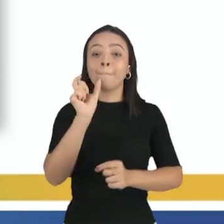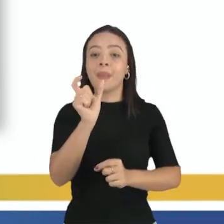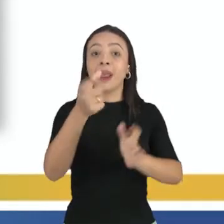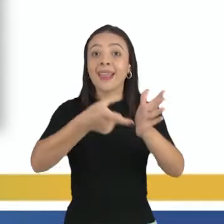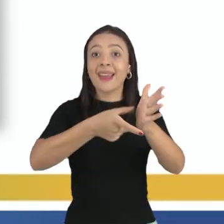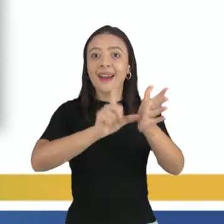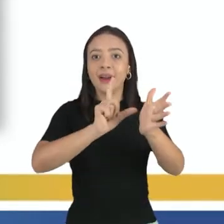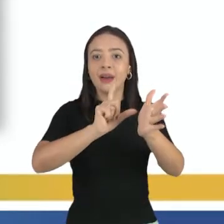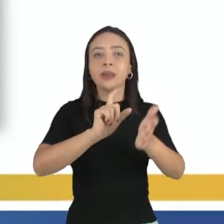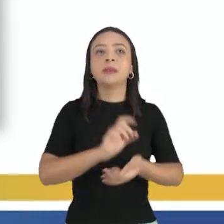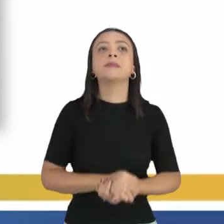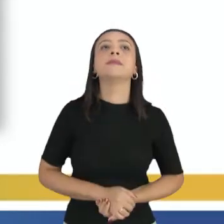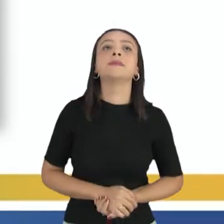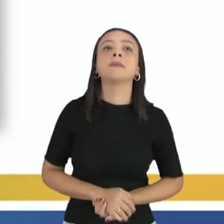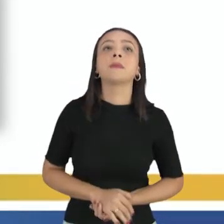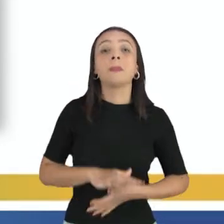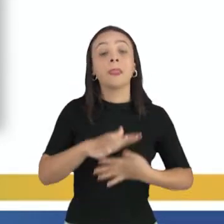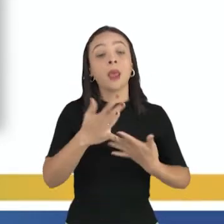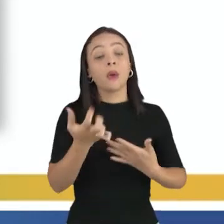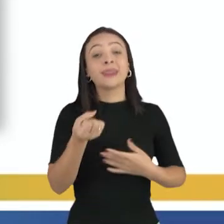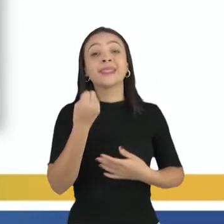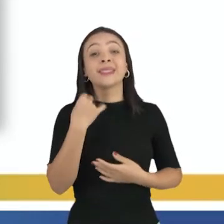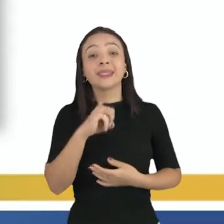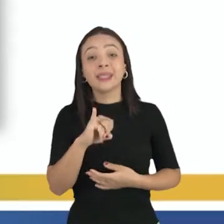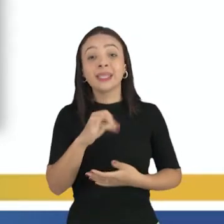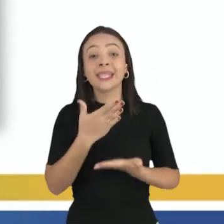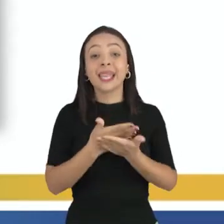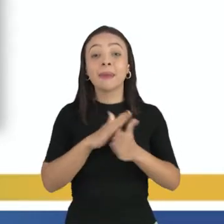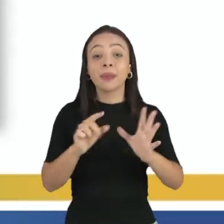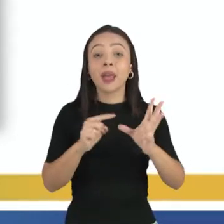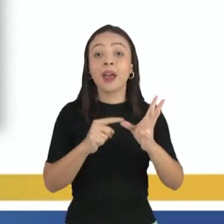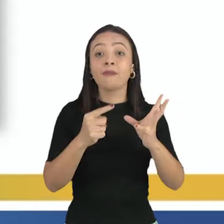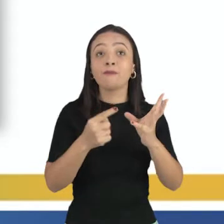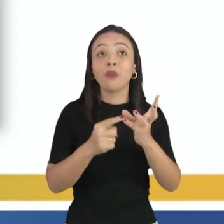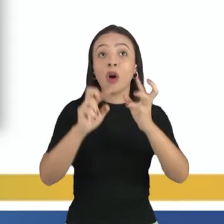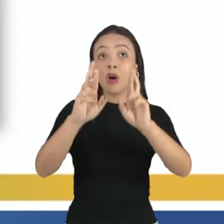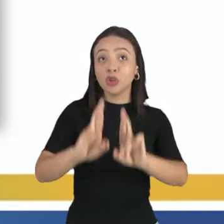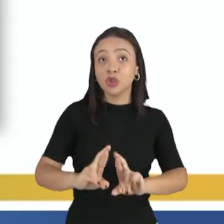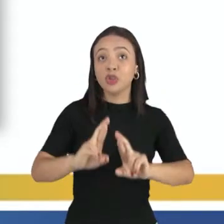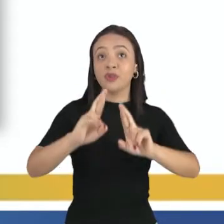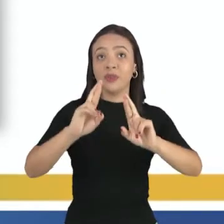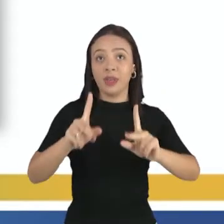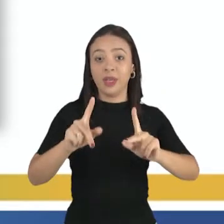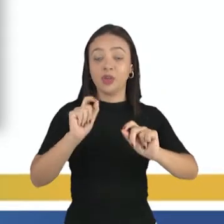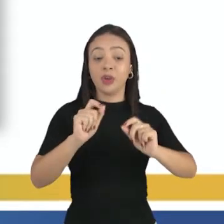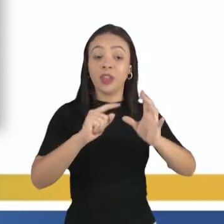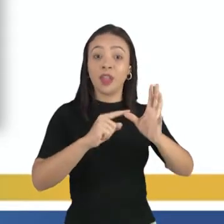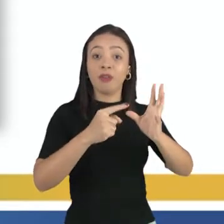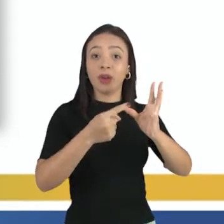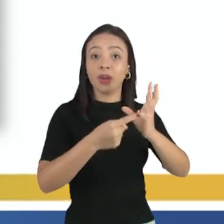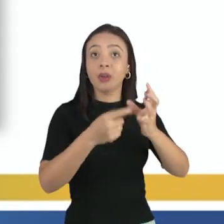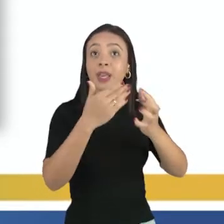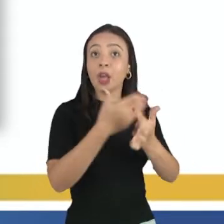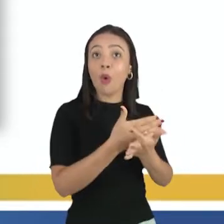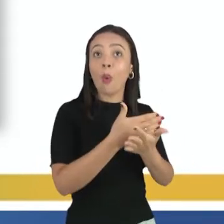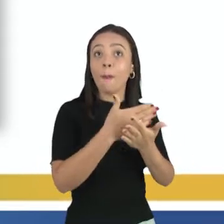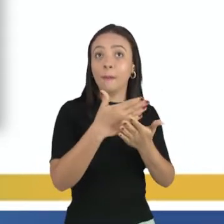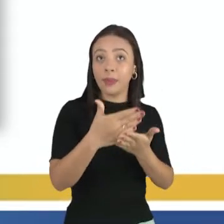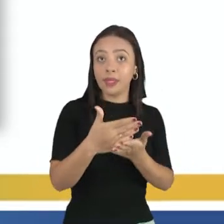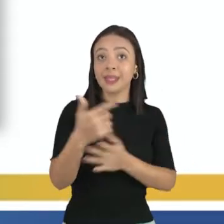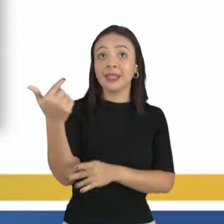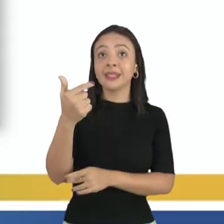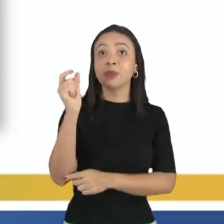do radical, prefixo, termina em vogal diferente da vogal com que se